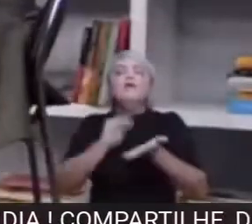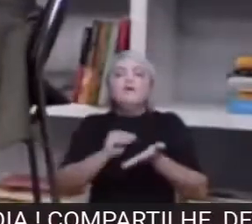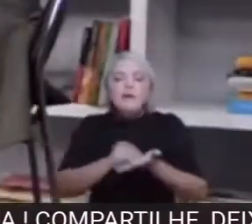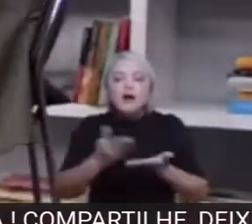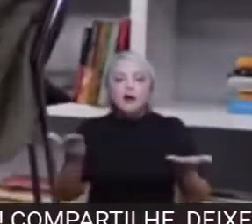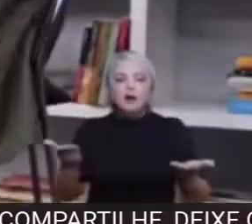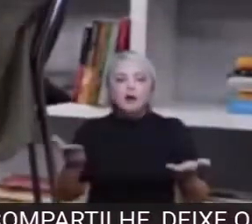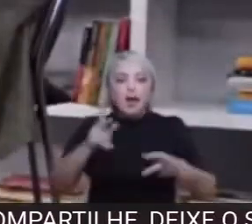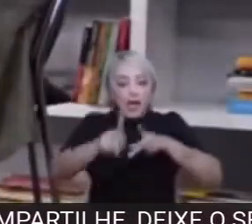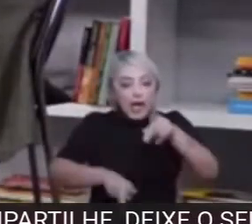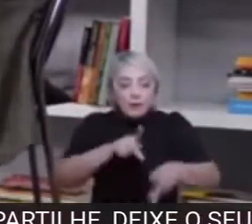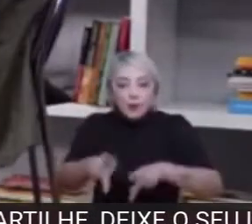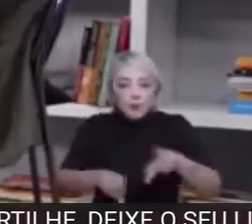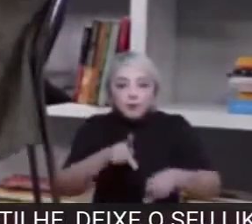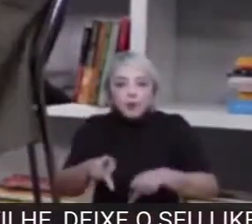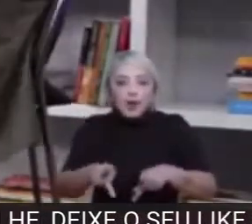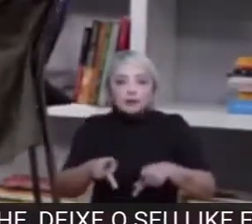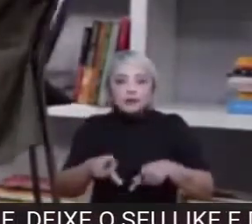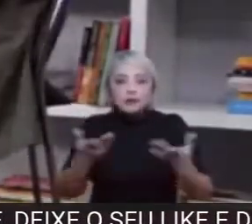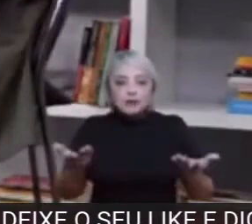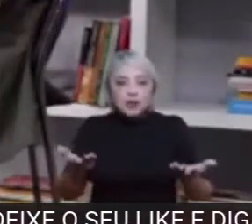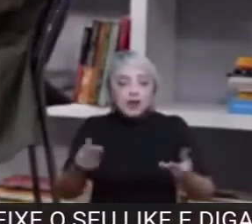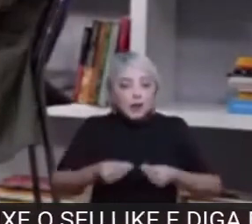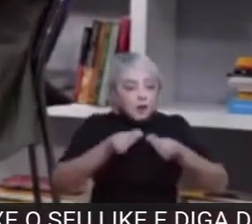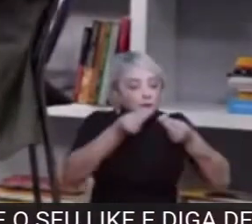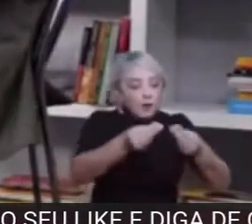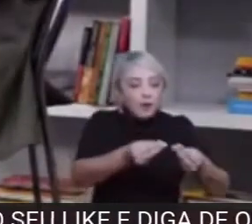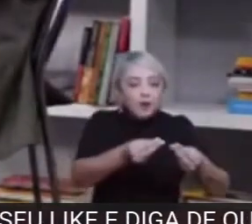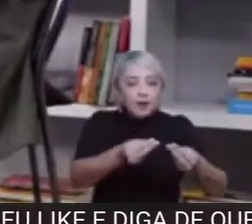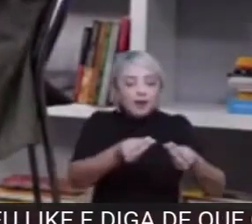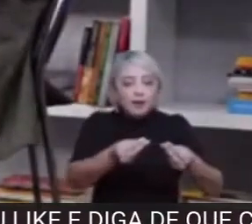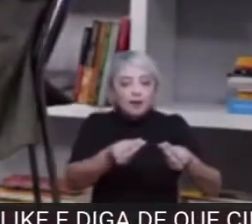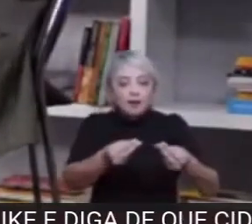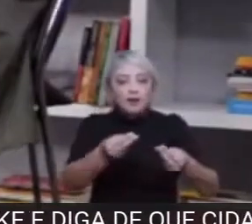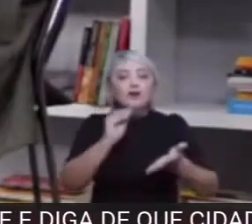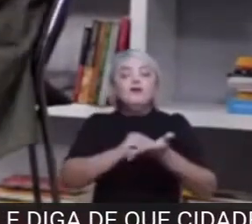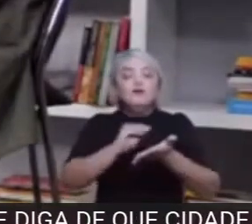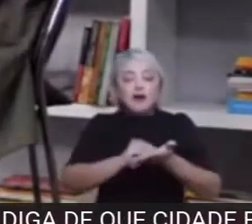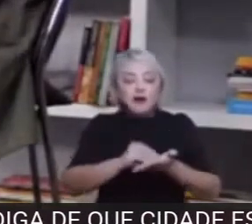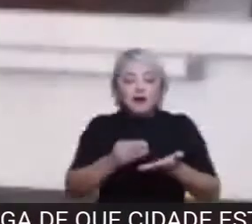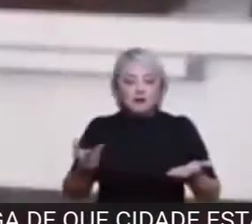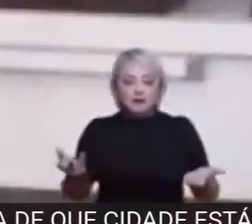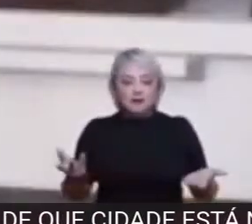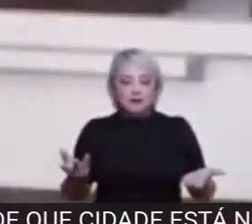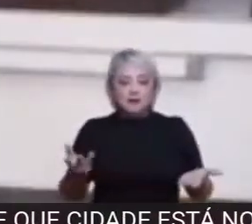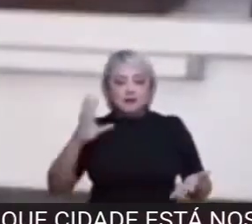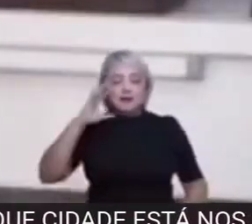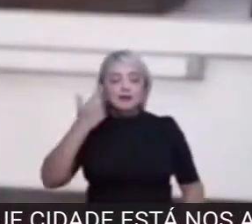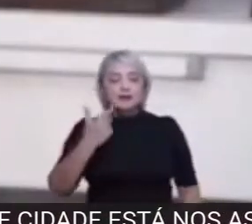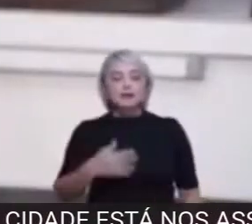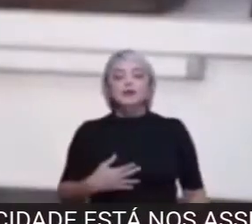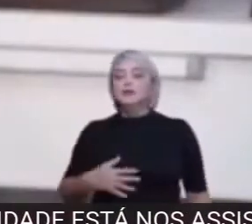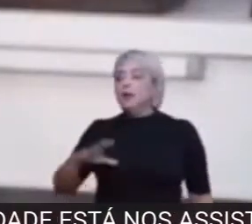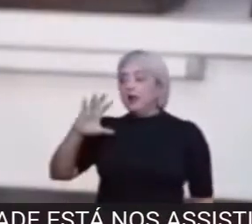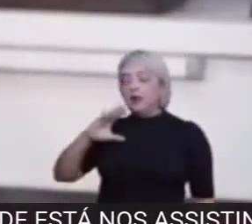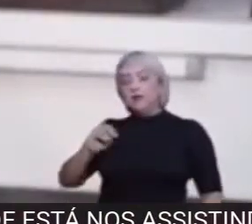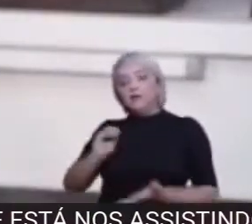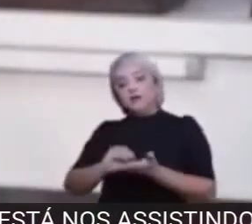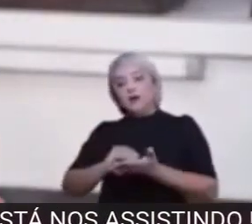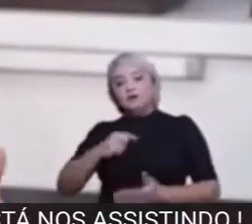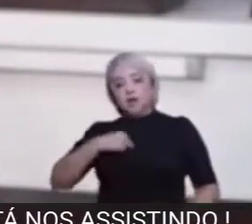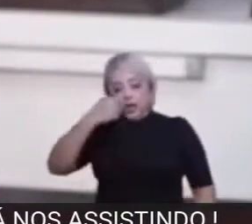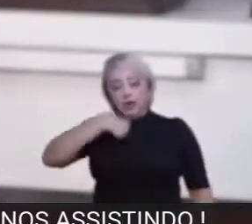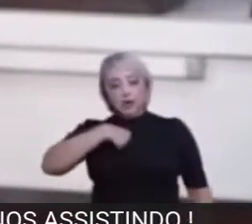está dando este mandato. O que falta para o senhor decidir? Falta eu decidir,